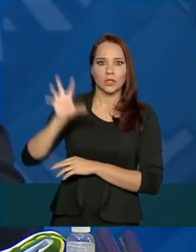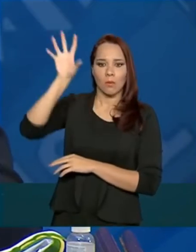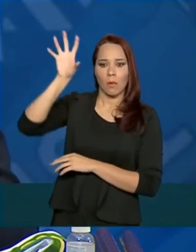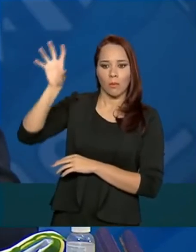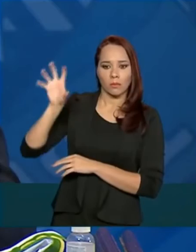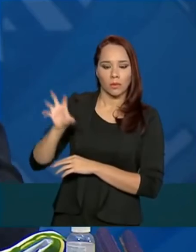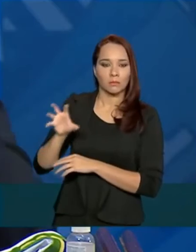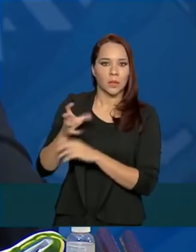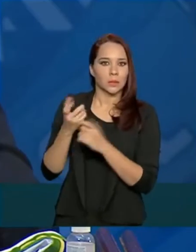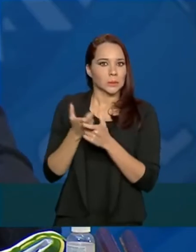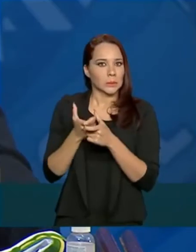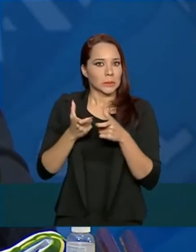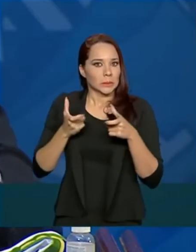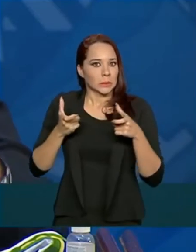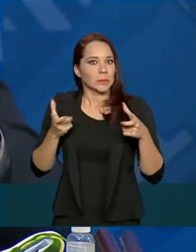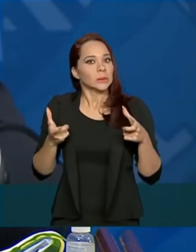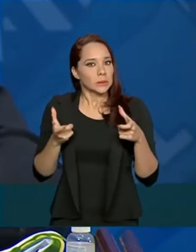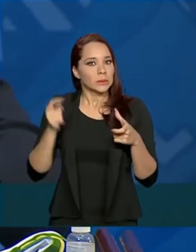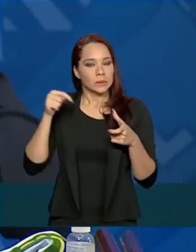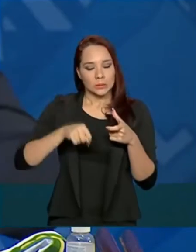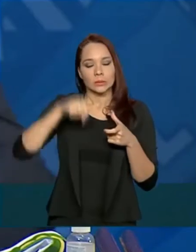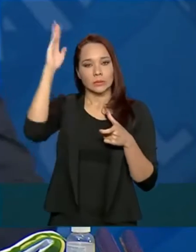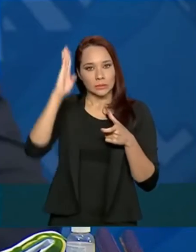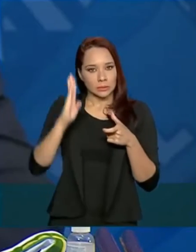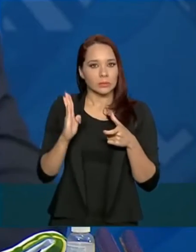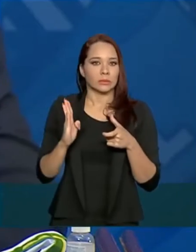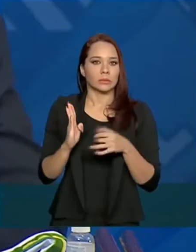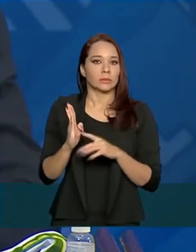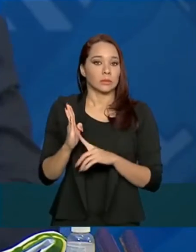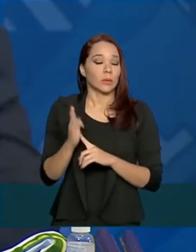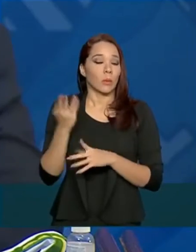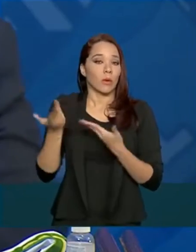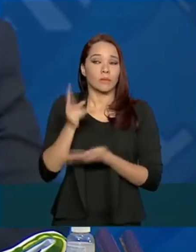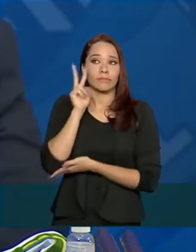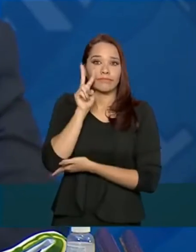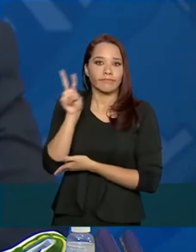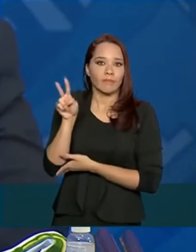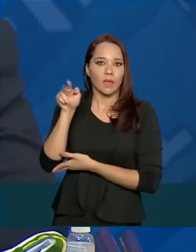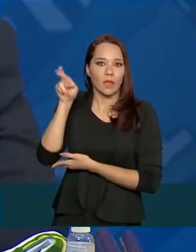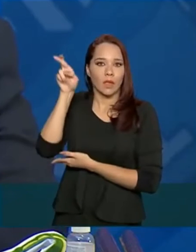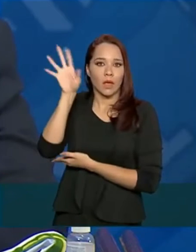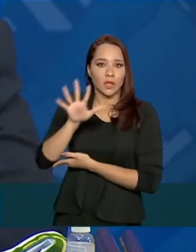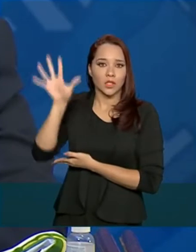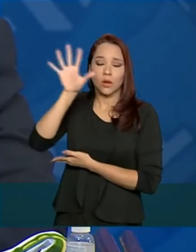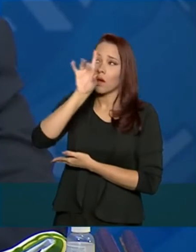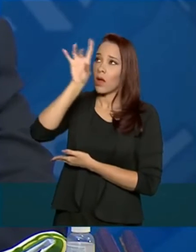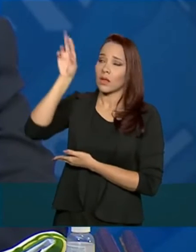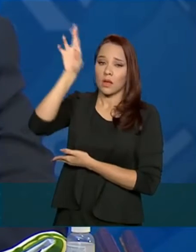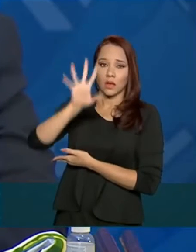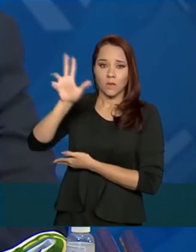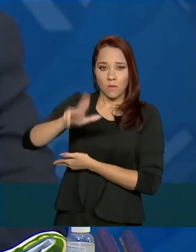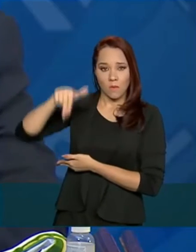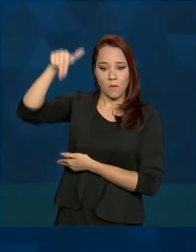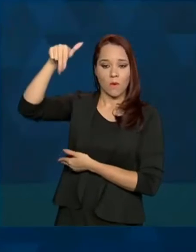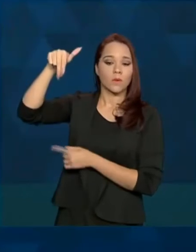5 grandes regiões continentais dentro deste país continental, quando a gente verifica na região